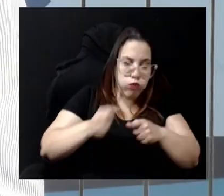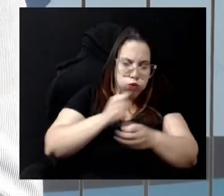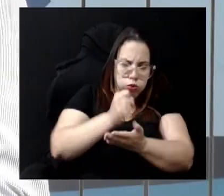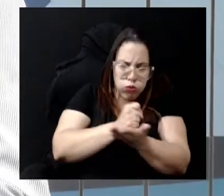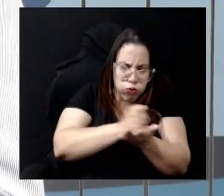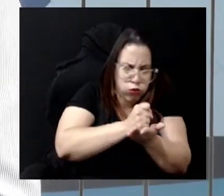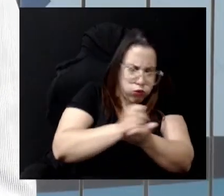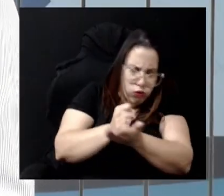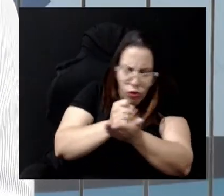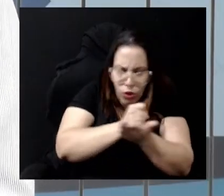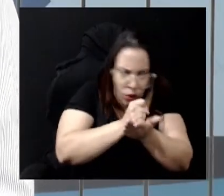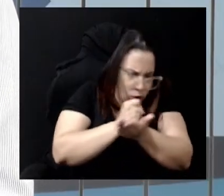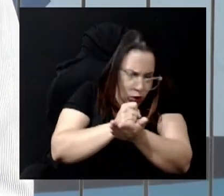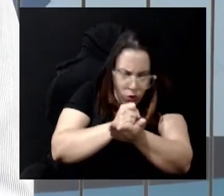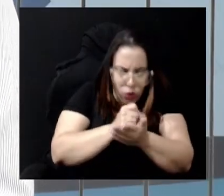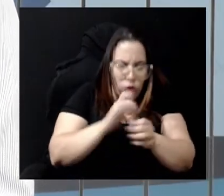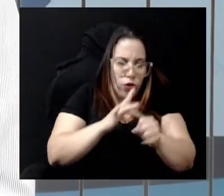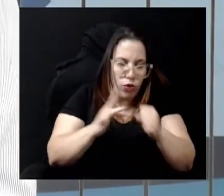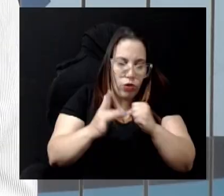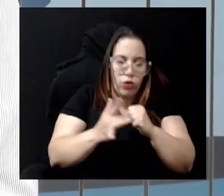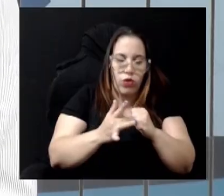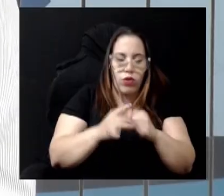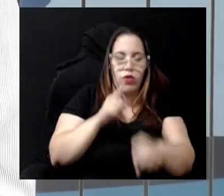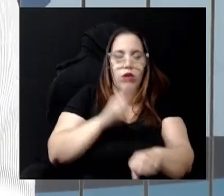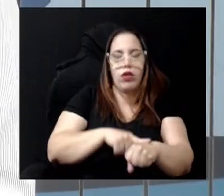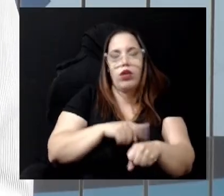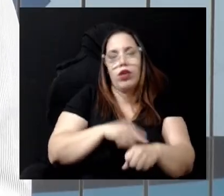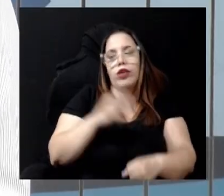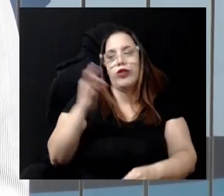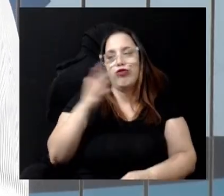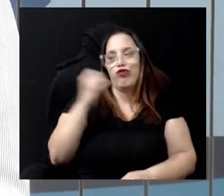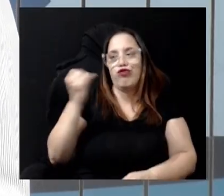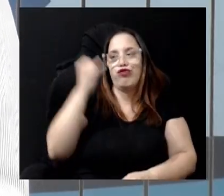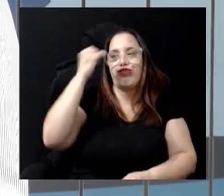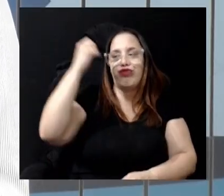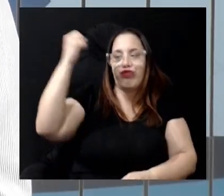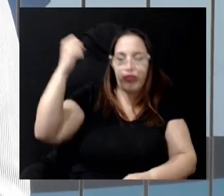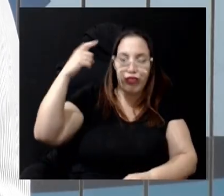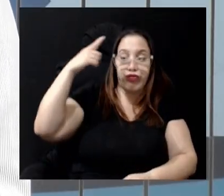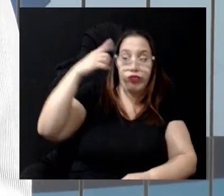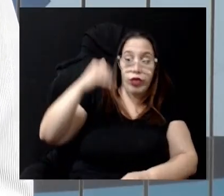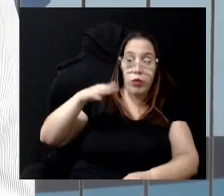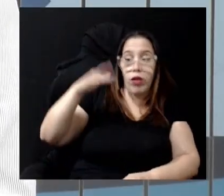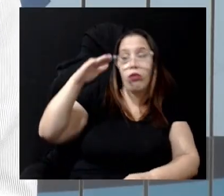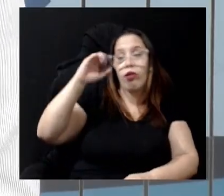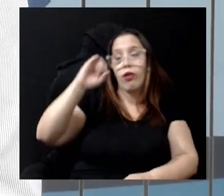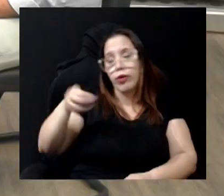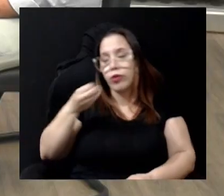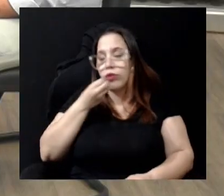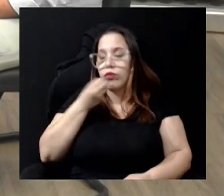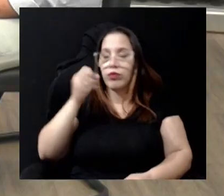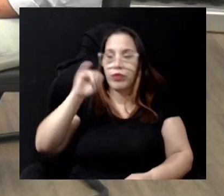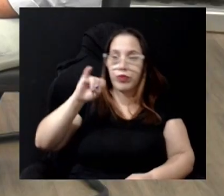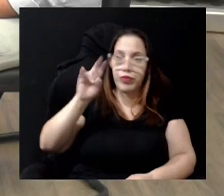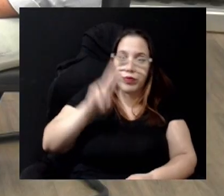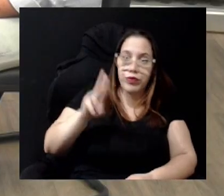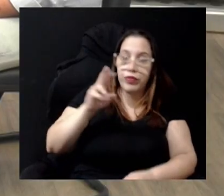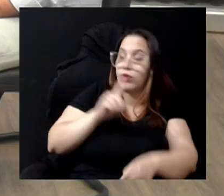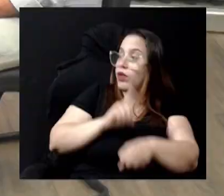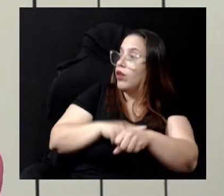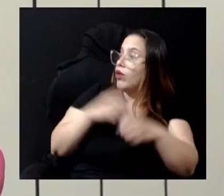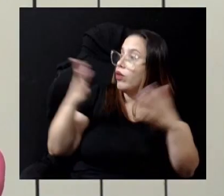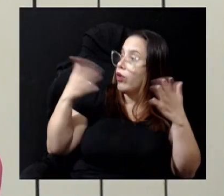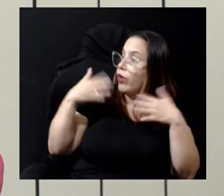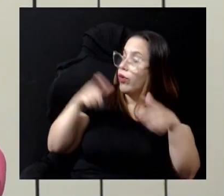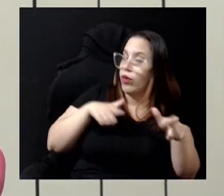sociais, que acabam tomando esse tempo tão precioso que a luz do dia nos dá mais possibilidades de uso. Muito bem, horário de verão trabalha, mexe com